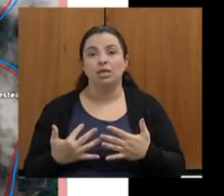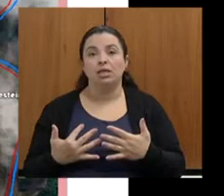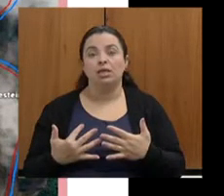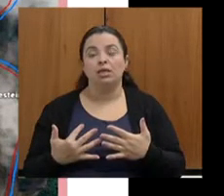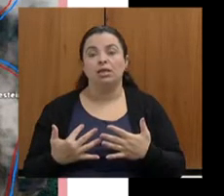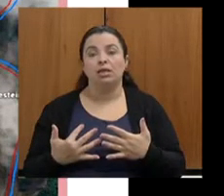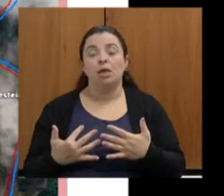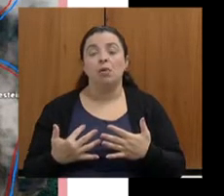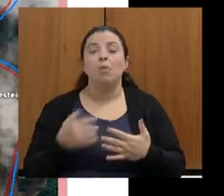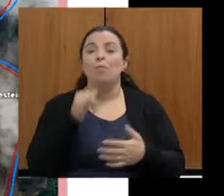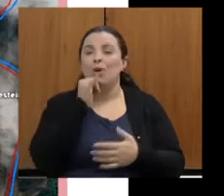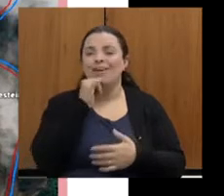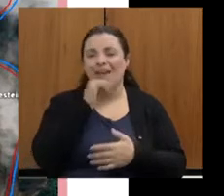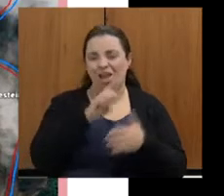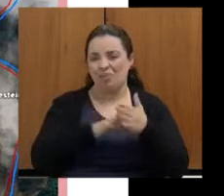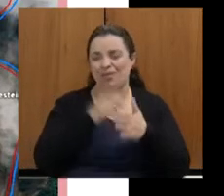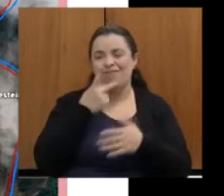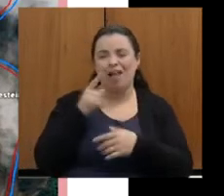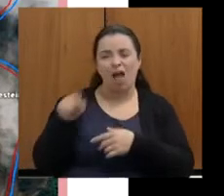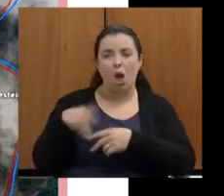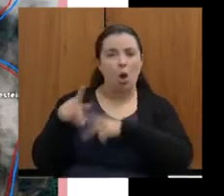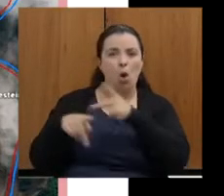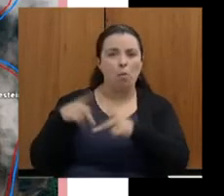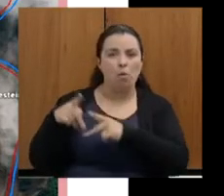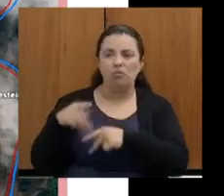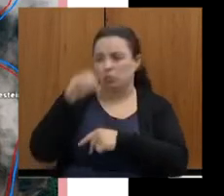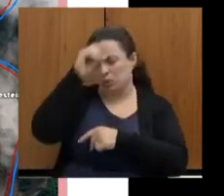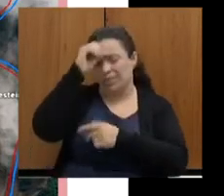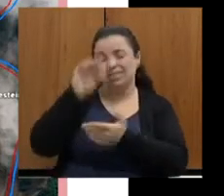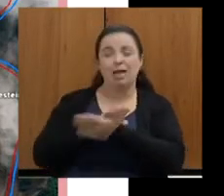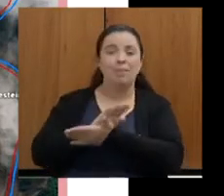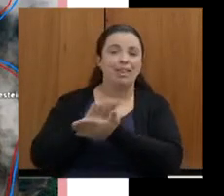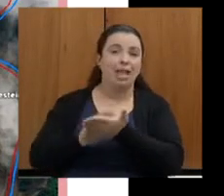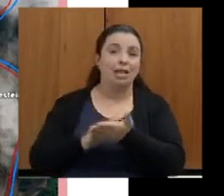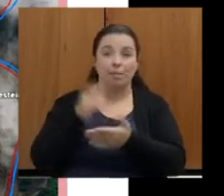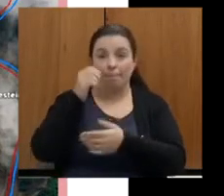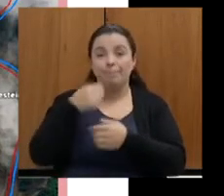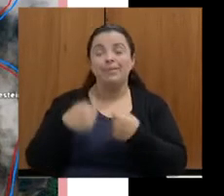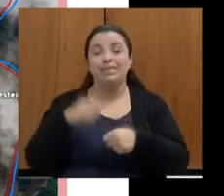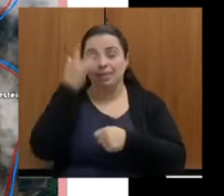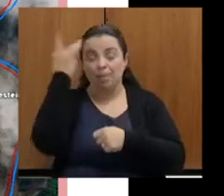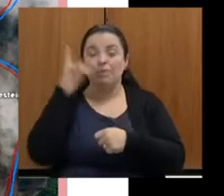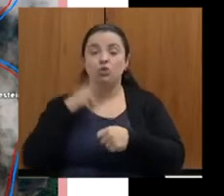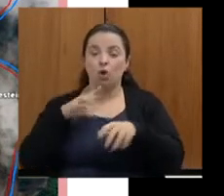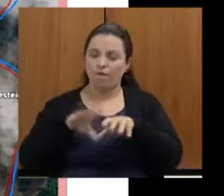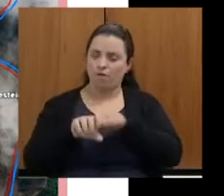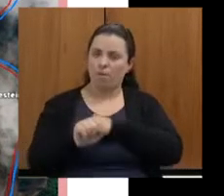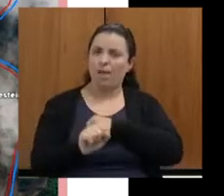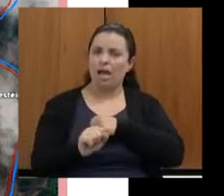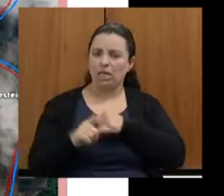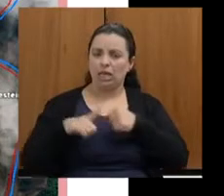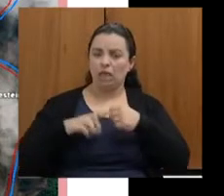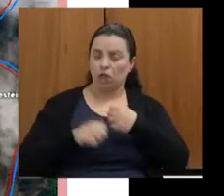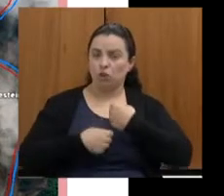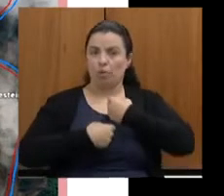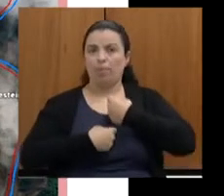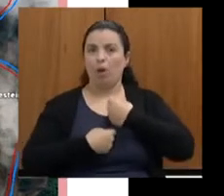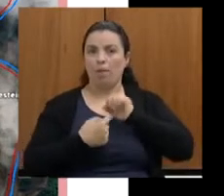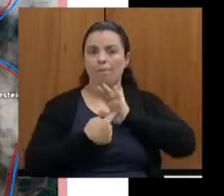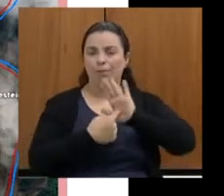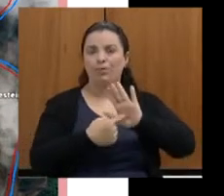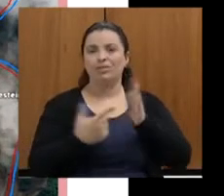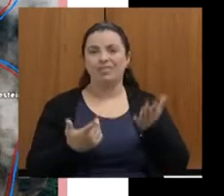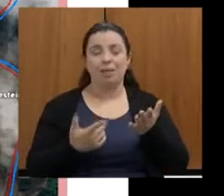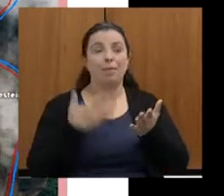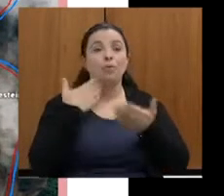povo não tem técnica tem que ter gente com diploma na mão para poder falar com as empresas né É quase como se fosse um sistema de